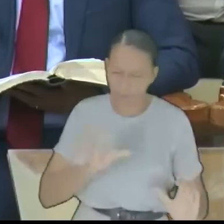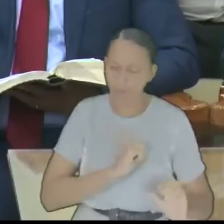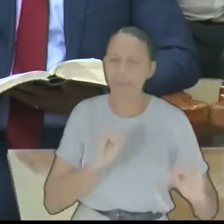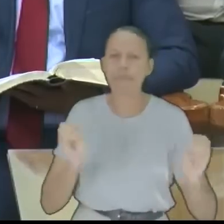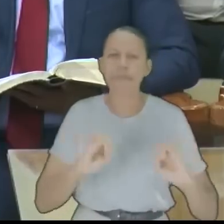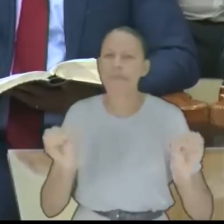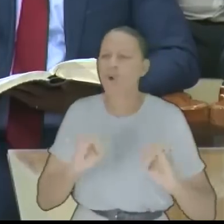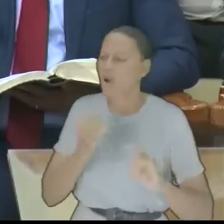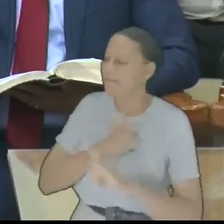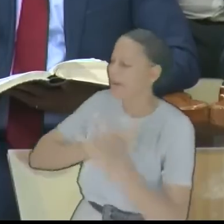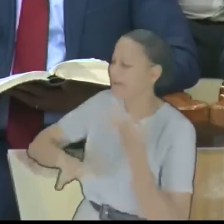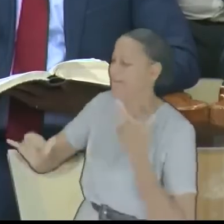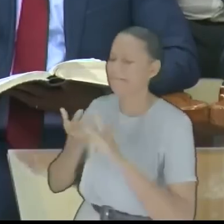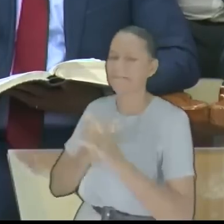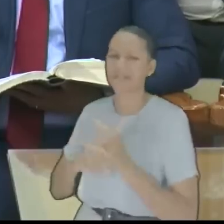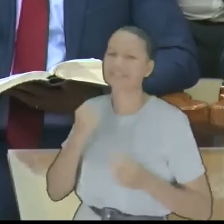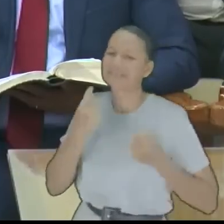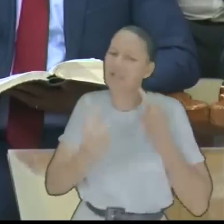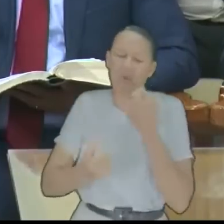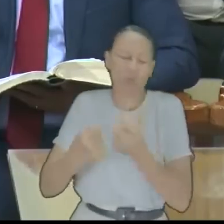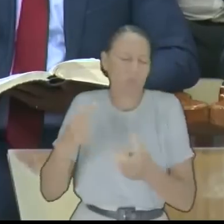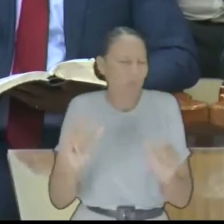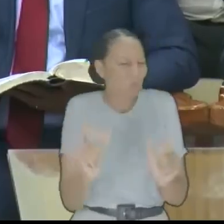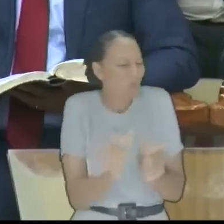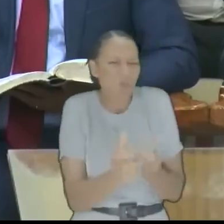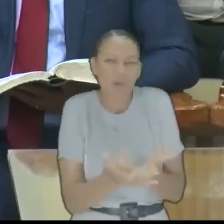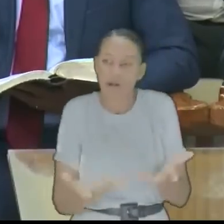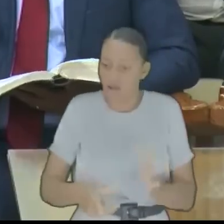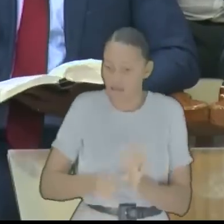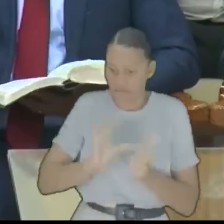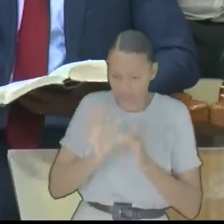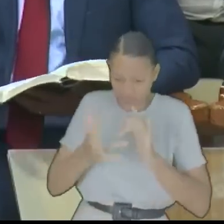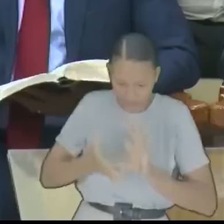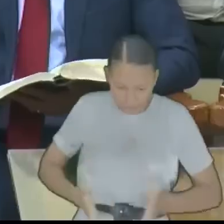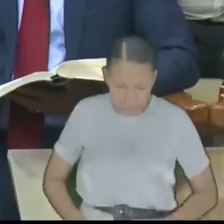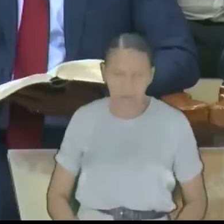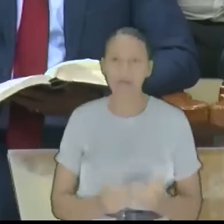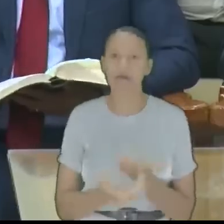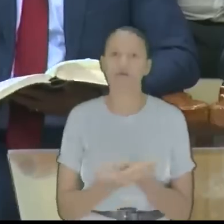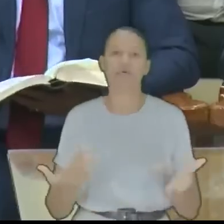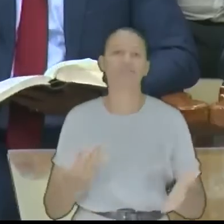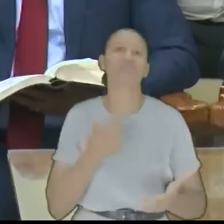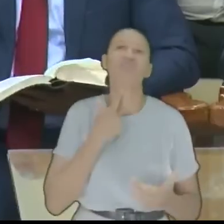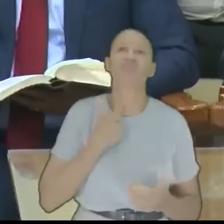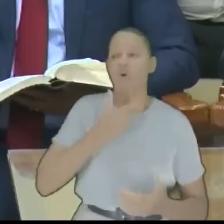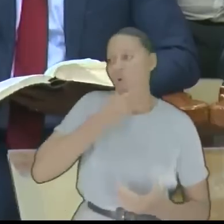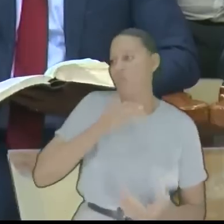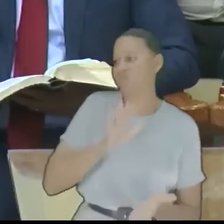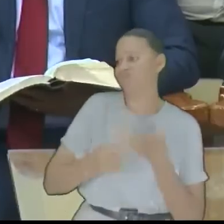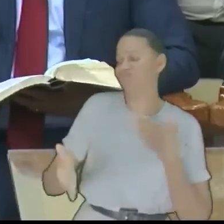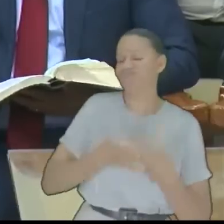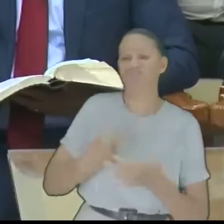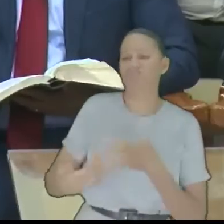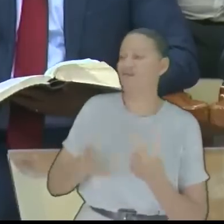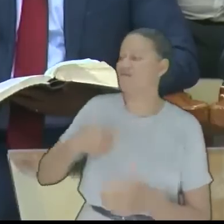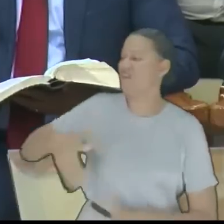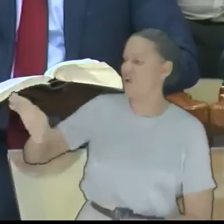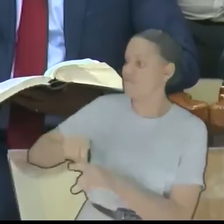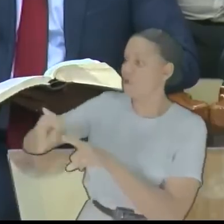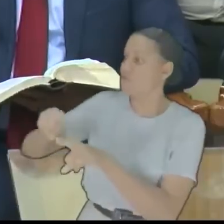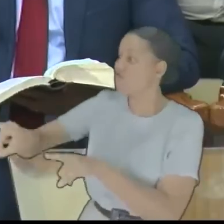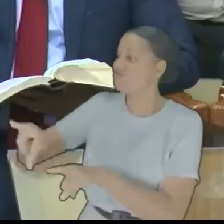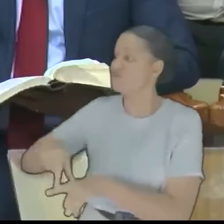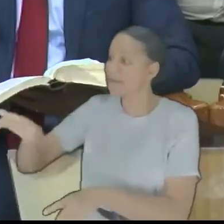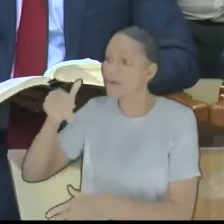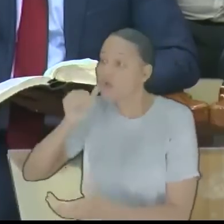suas esposas, com raras exceções. Antes de Cristo eles faziam o que queriam, mandavam embora,